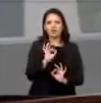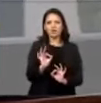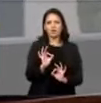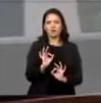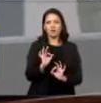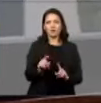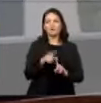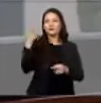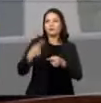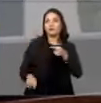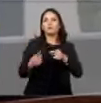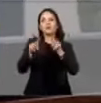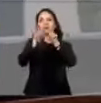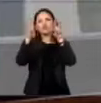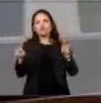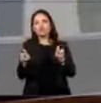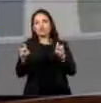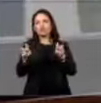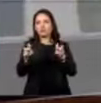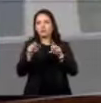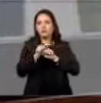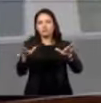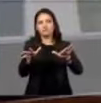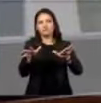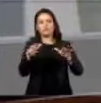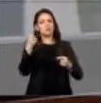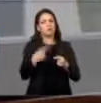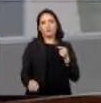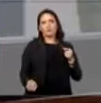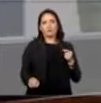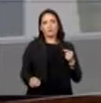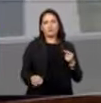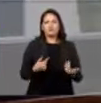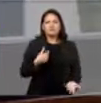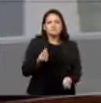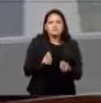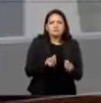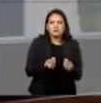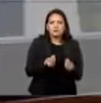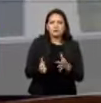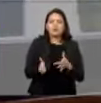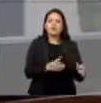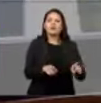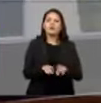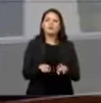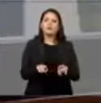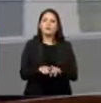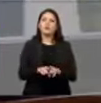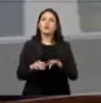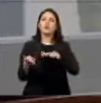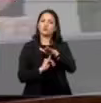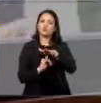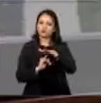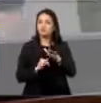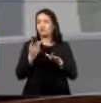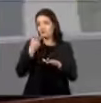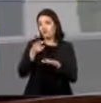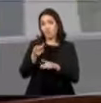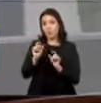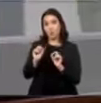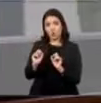algo, a meu juízo, impensável. Pior, o Instituto Iquiba, Instituto Goethe da Bahia, ofereceu então o seu teatro e a